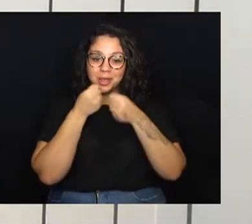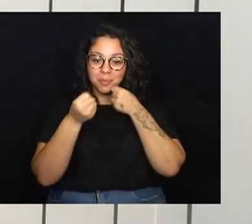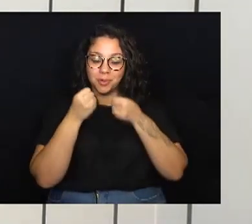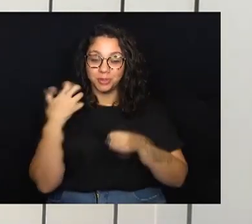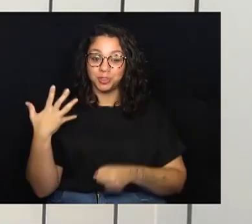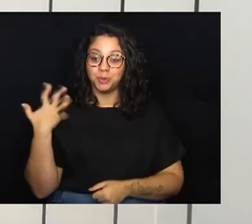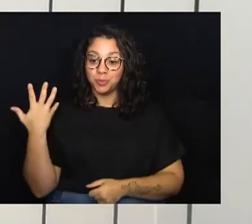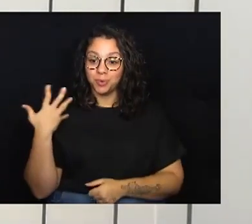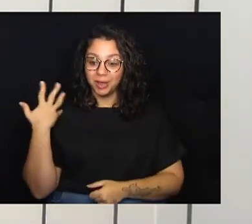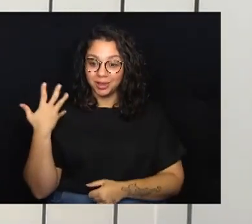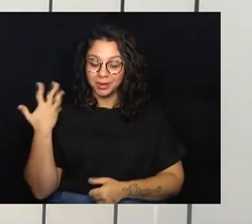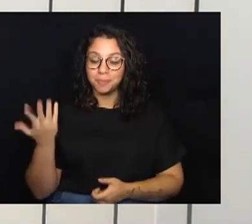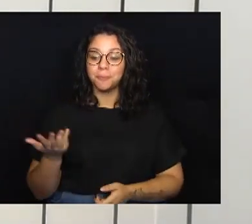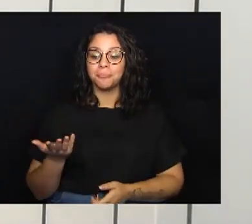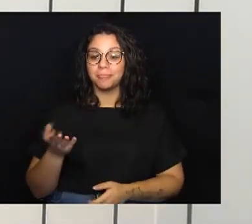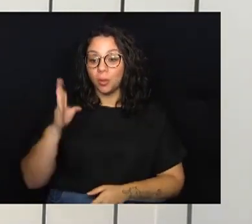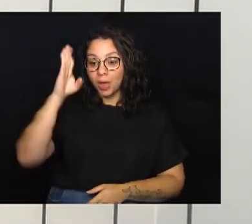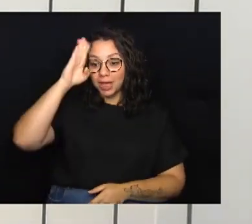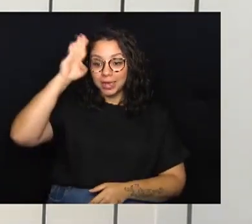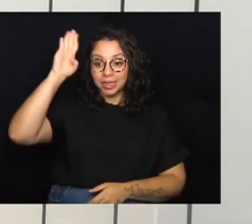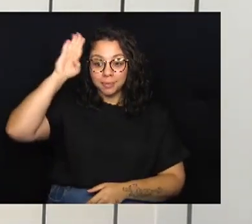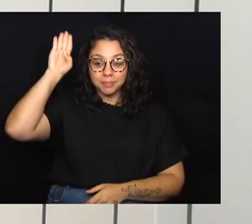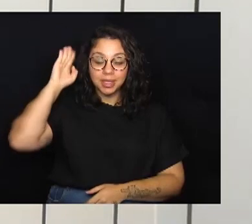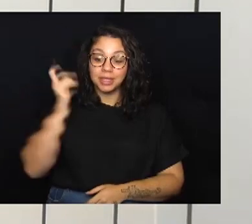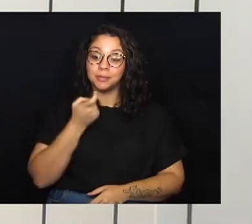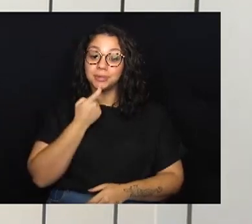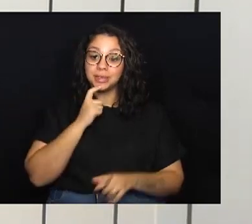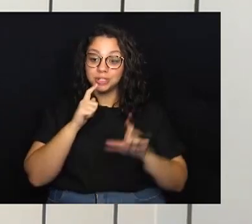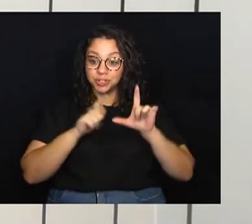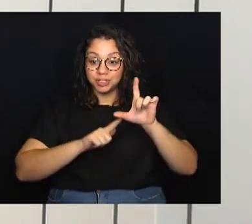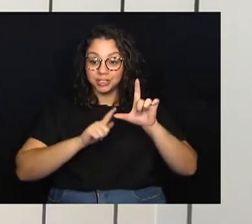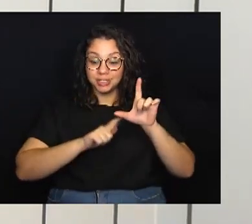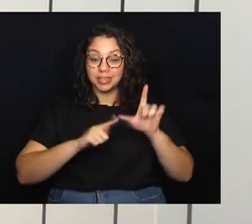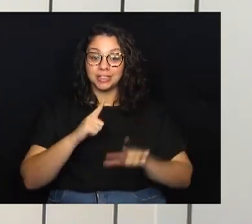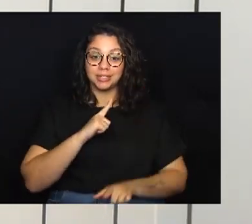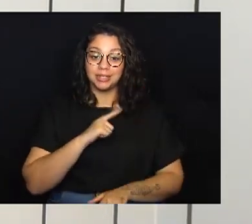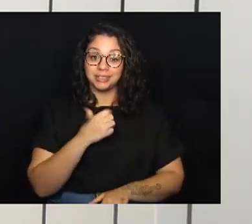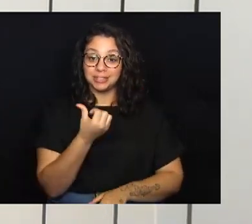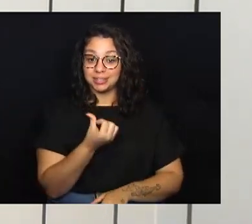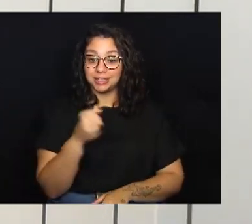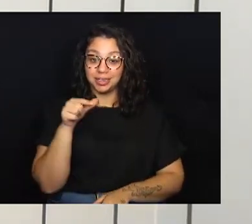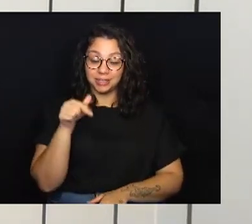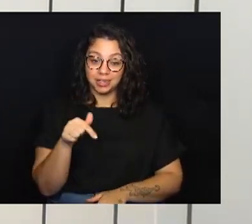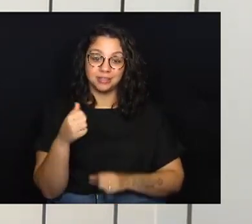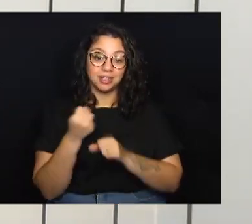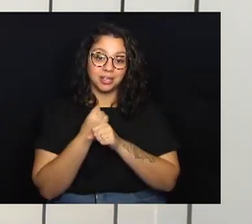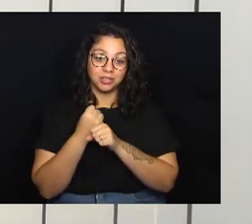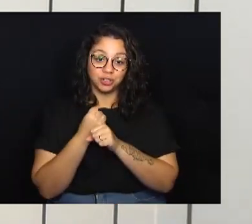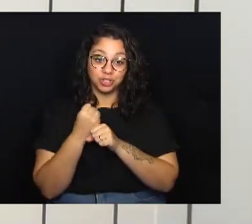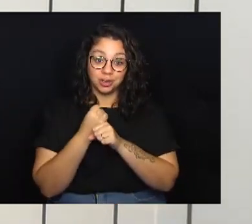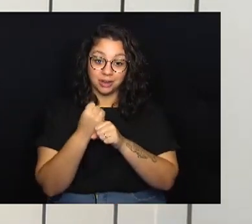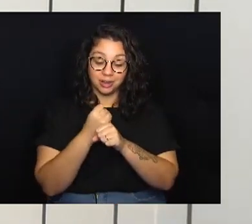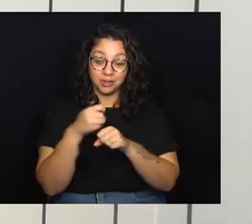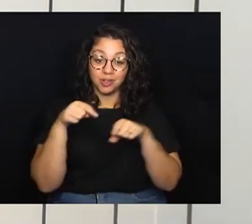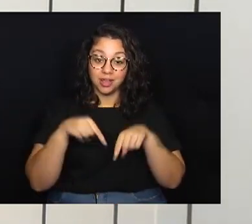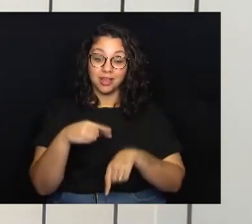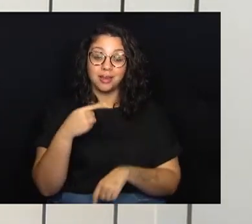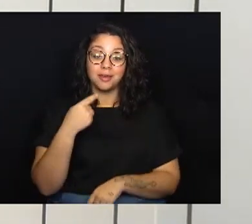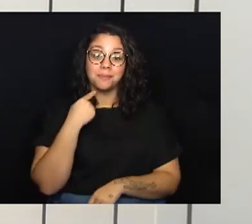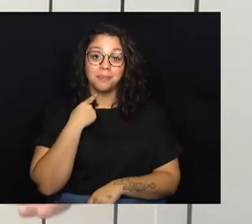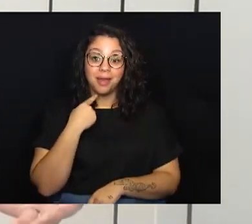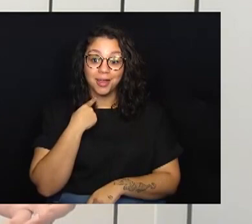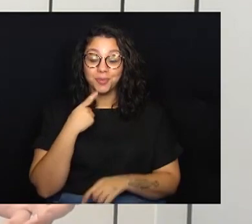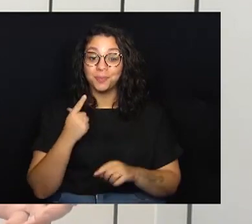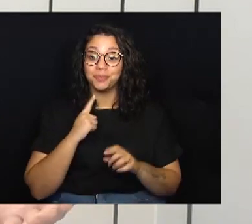Olha só, a Academia Campinense de Letras completa 67 anos neste mês de maio e comemora